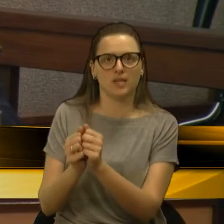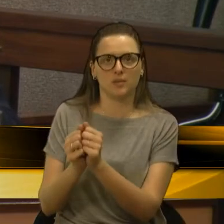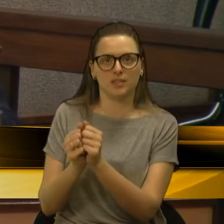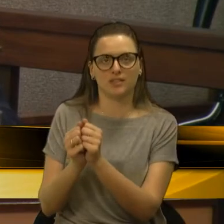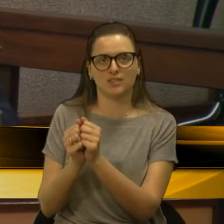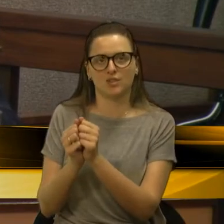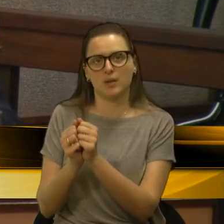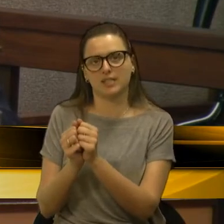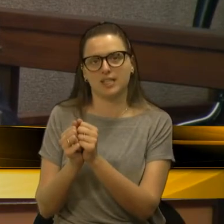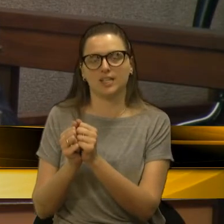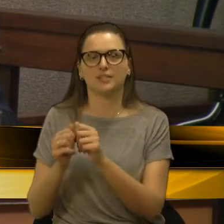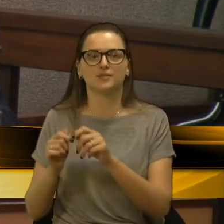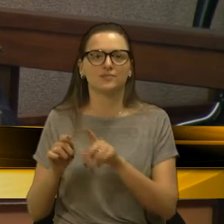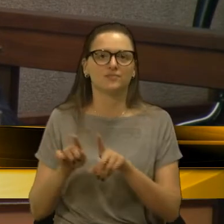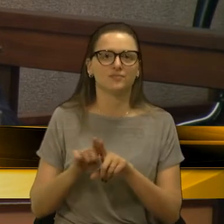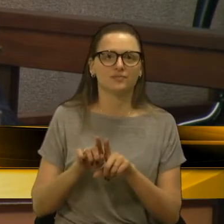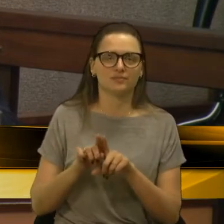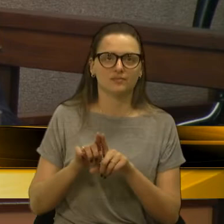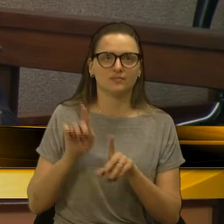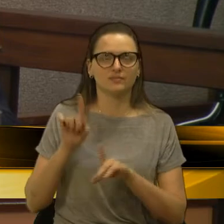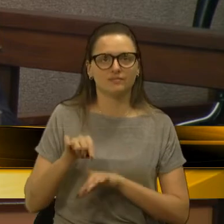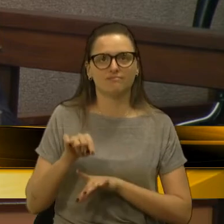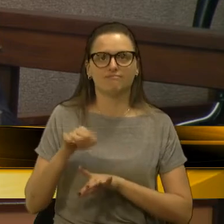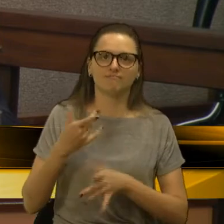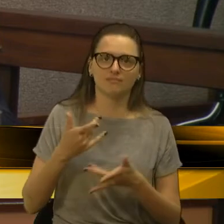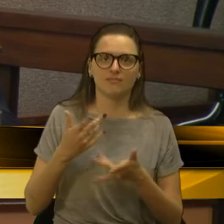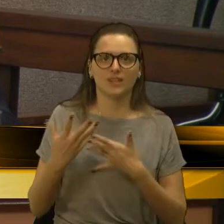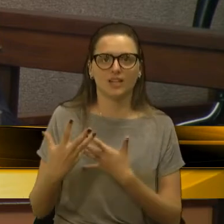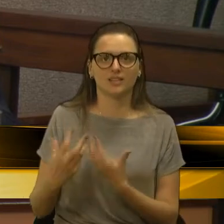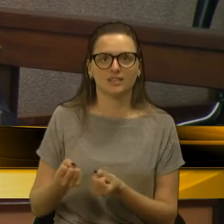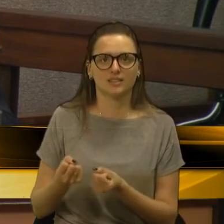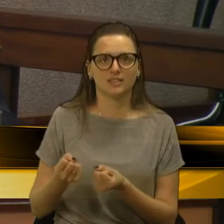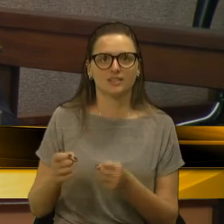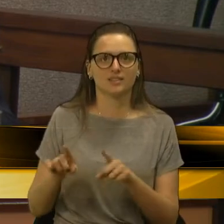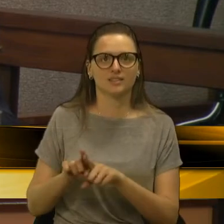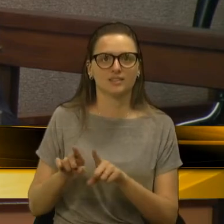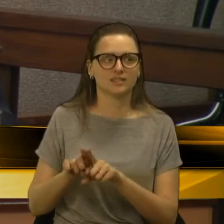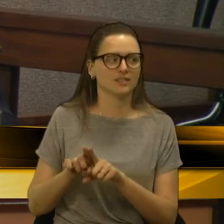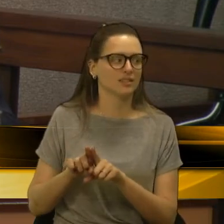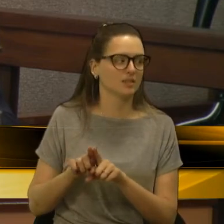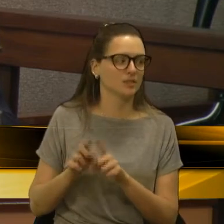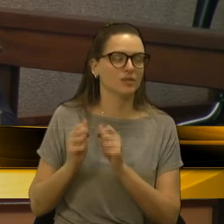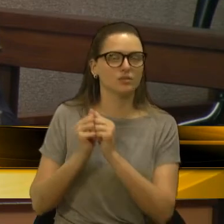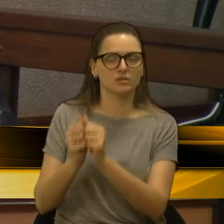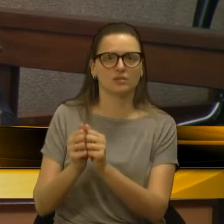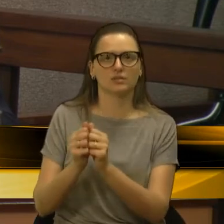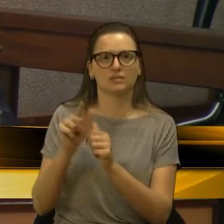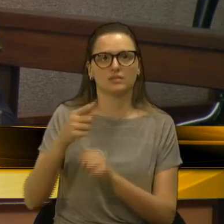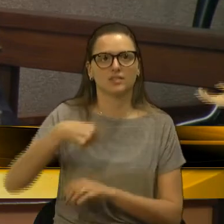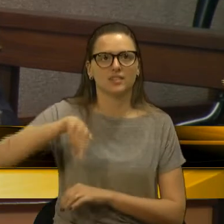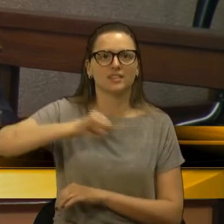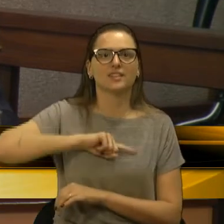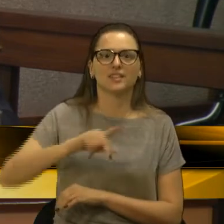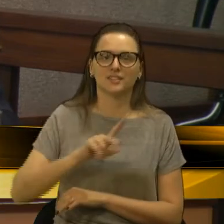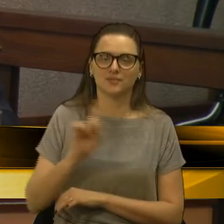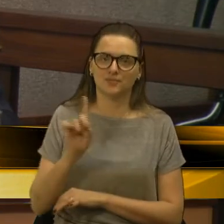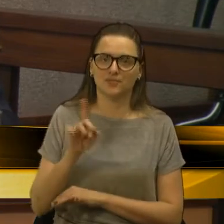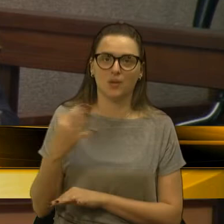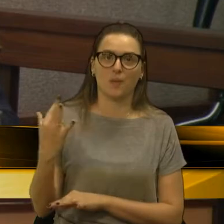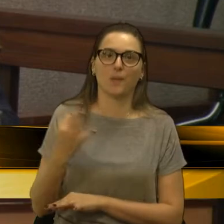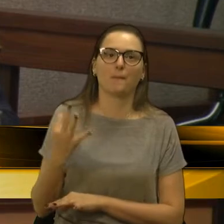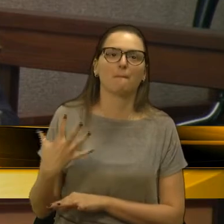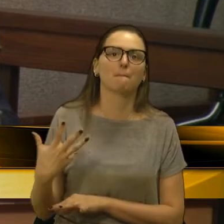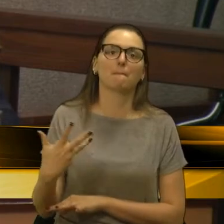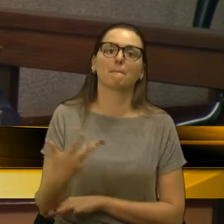tenho certeza que os vereadores serão sensíveis a acatar alguma coisa. Nós não somos perfeitos. Agora, essa casa